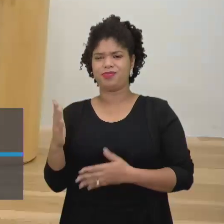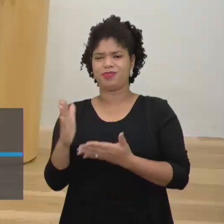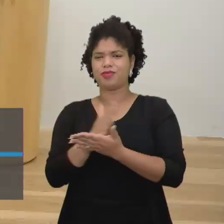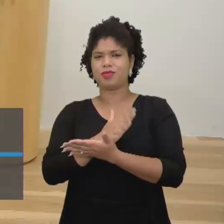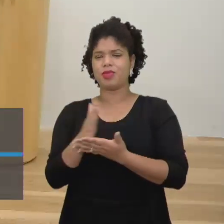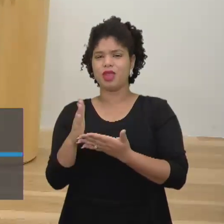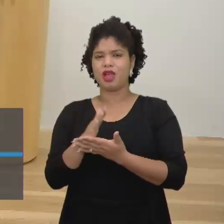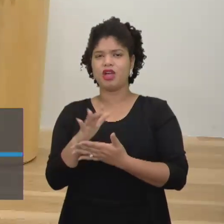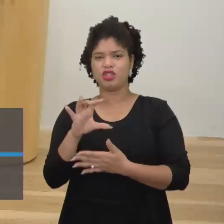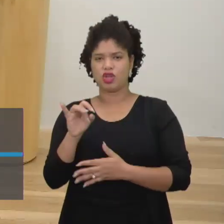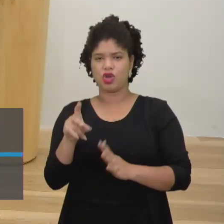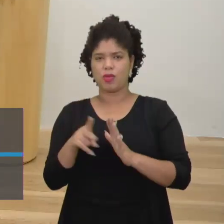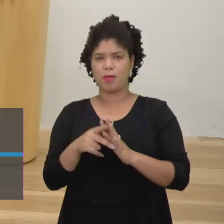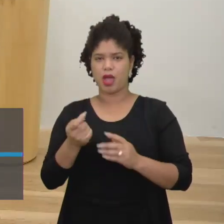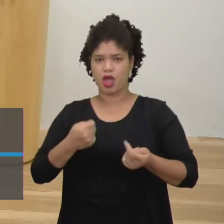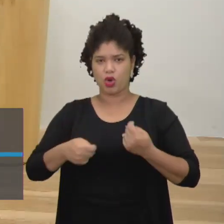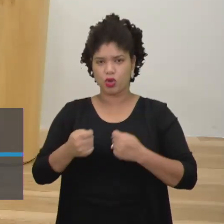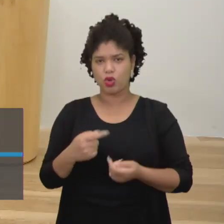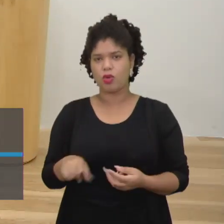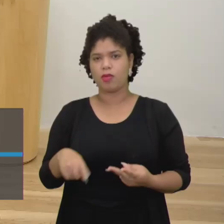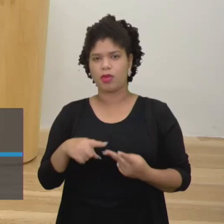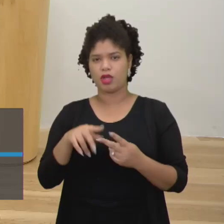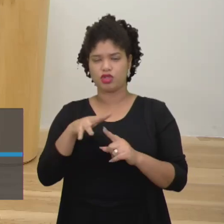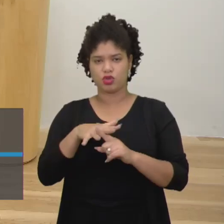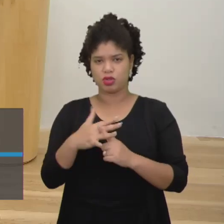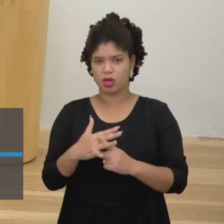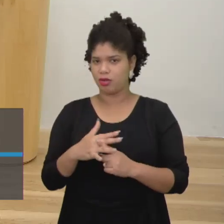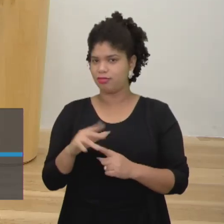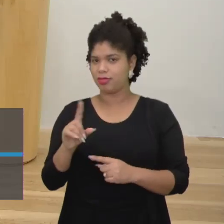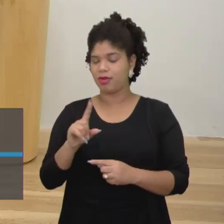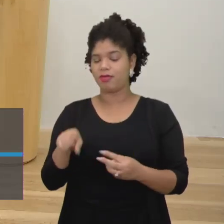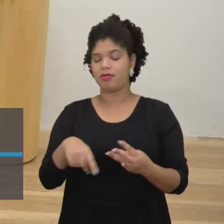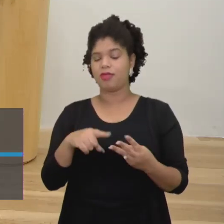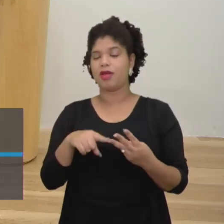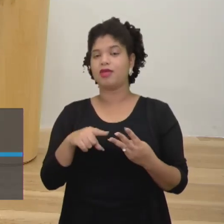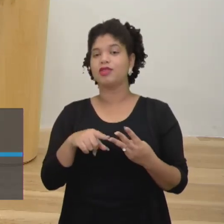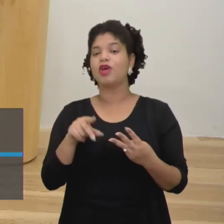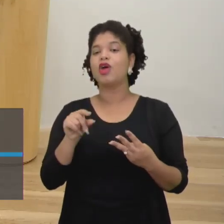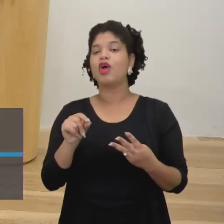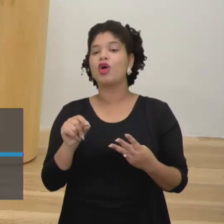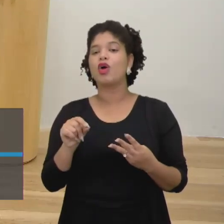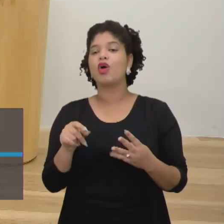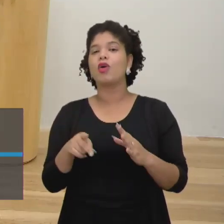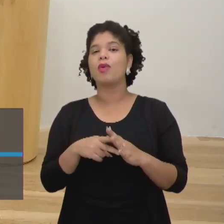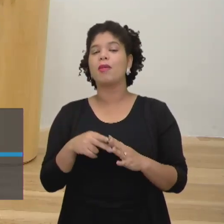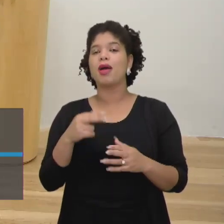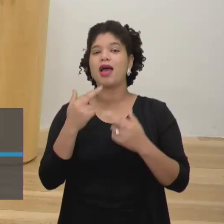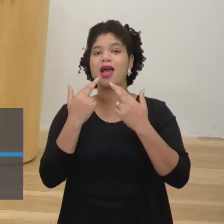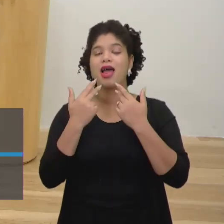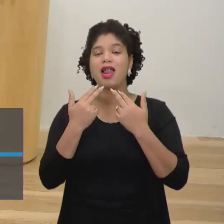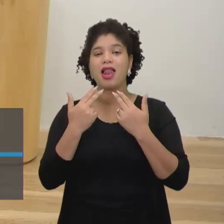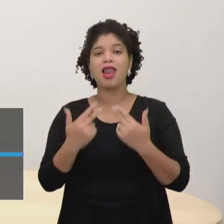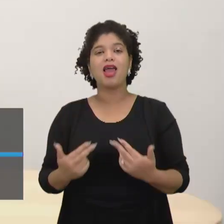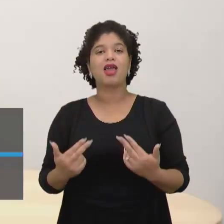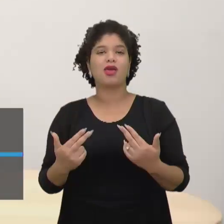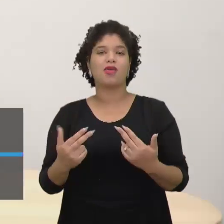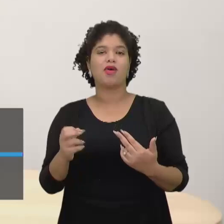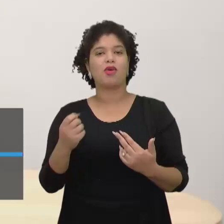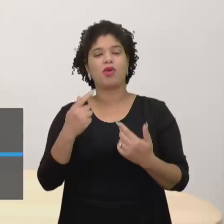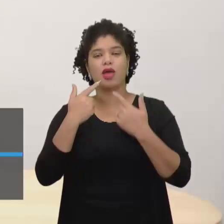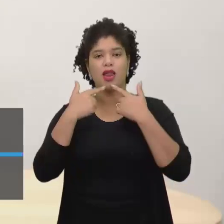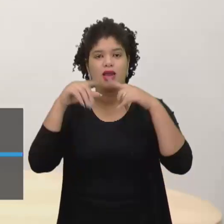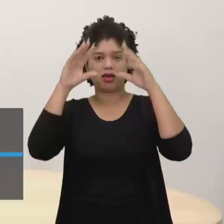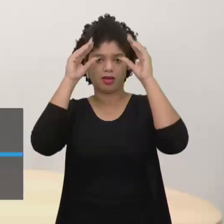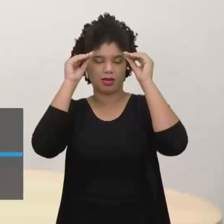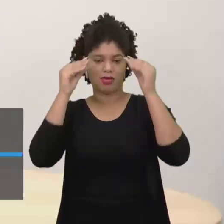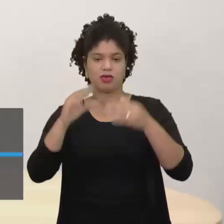é só econômica, ela não é só social. Ela acaba indo para o campo até da linguagem. Então, se eu do falasse léxico.